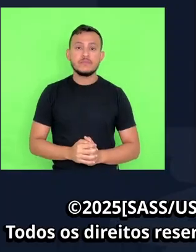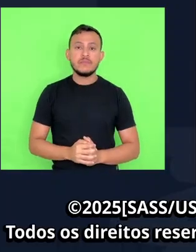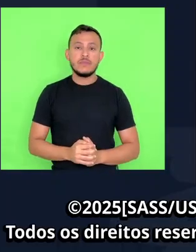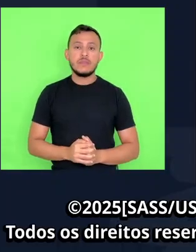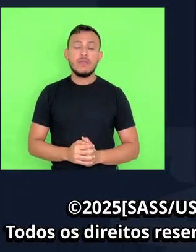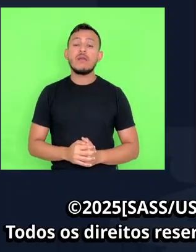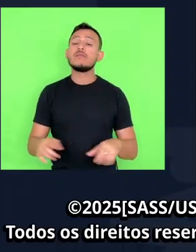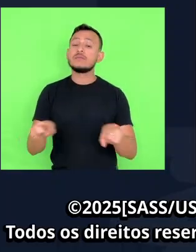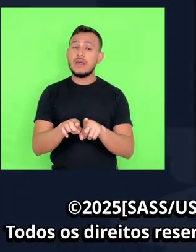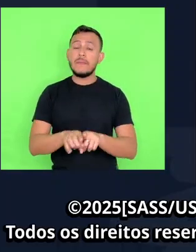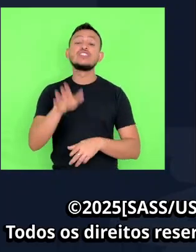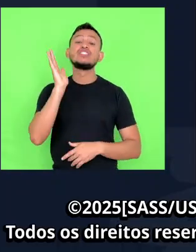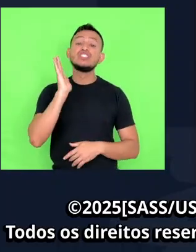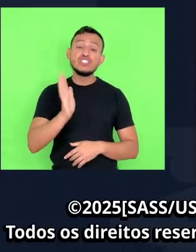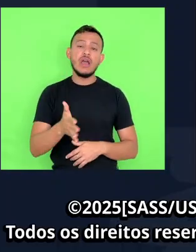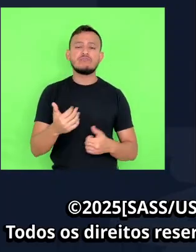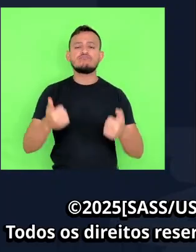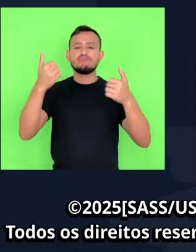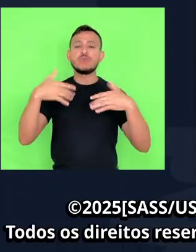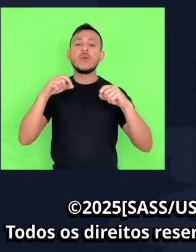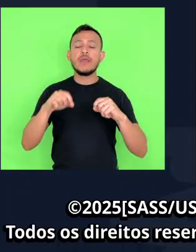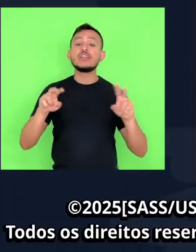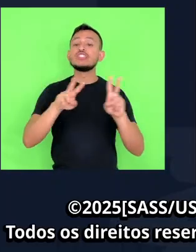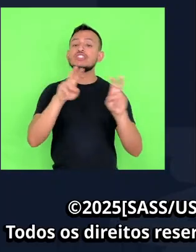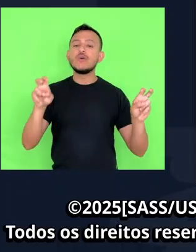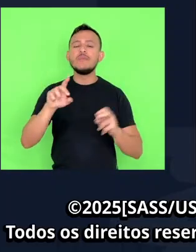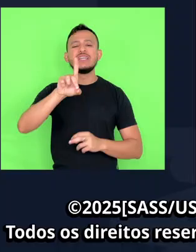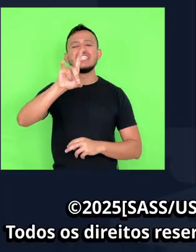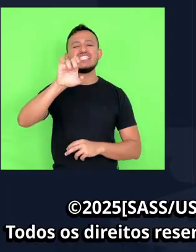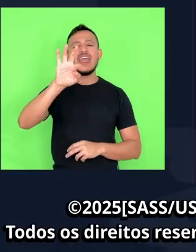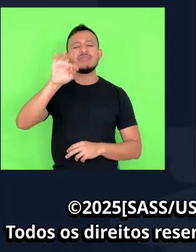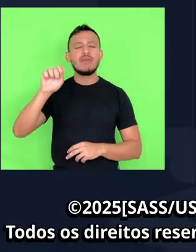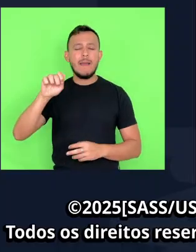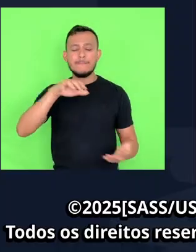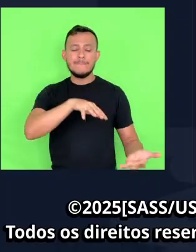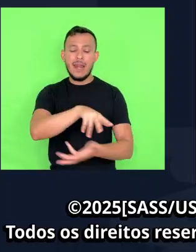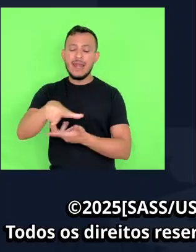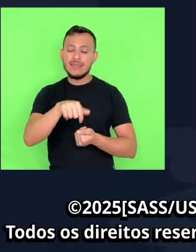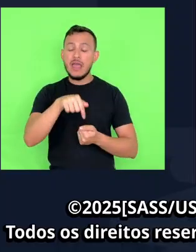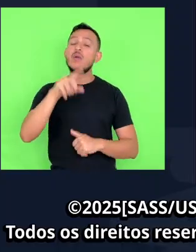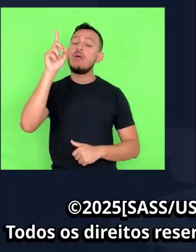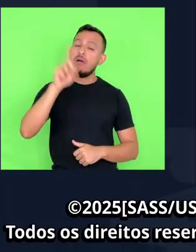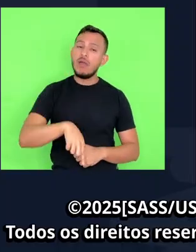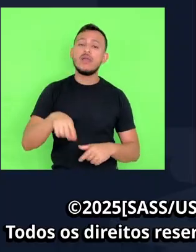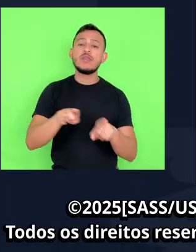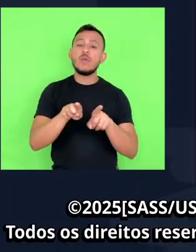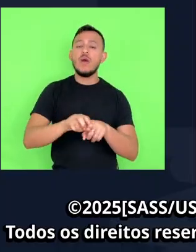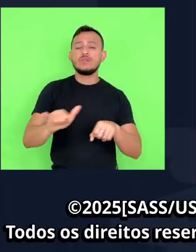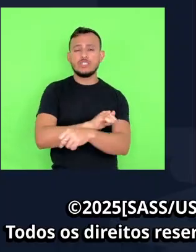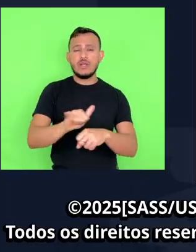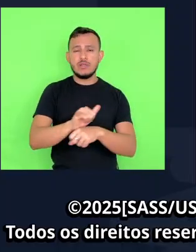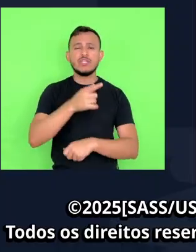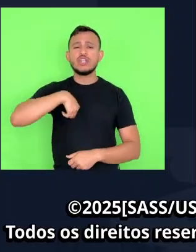E nós falamos que a dieta planetária é uma das formas que nós